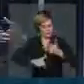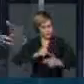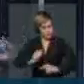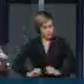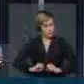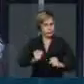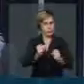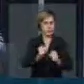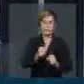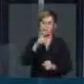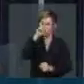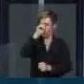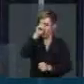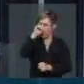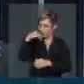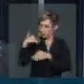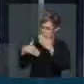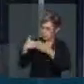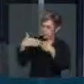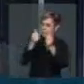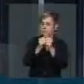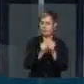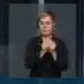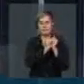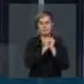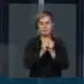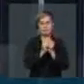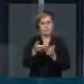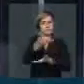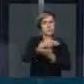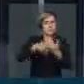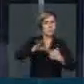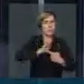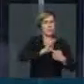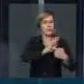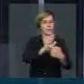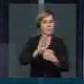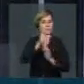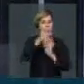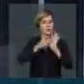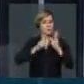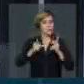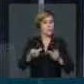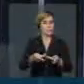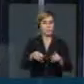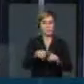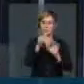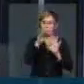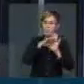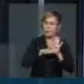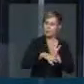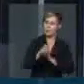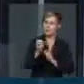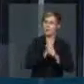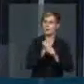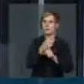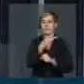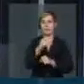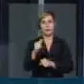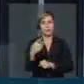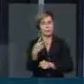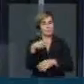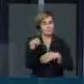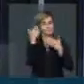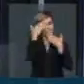diaturnamente para que a gente possa, juntos, apresentarmos um projeto e um programa para 2014. Então, gostaríamos de